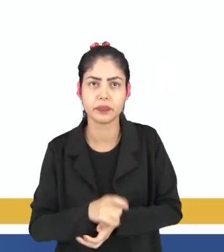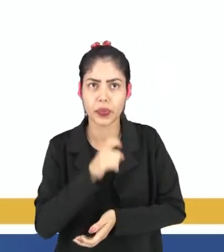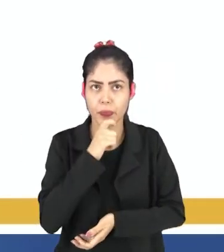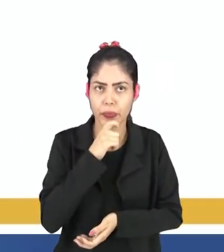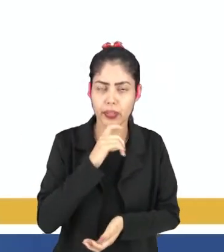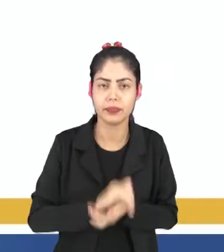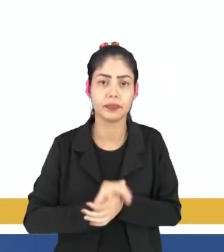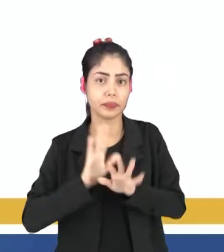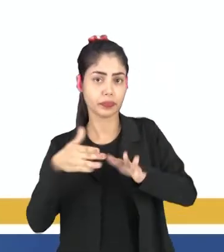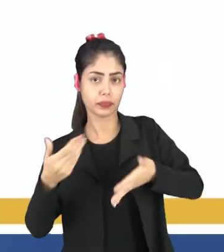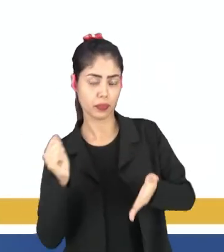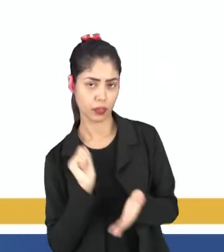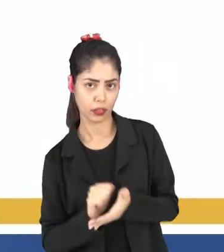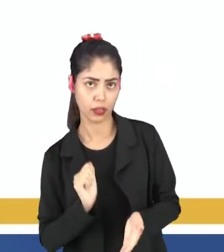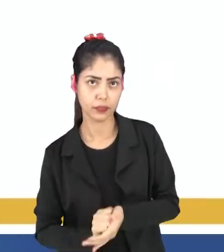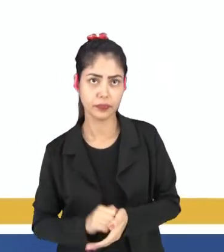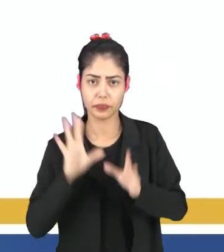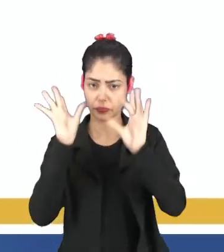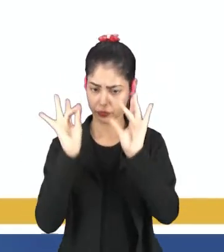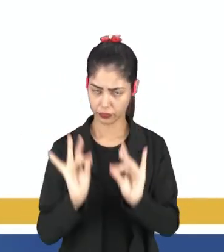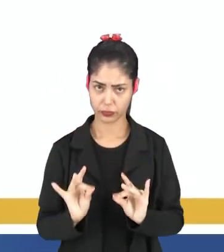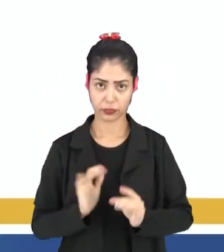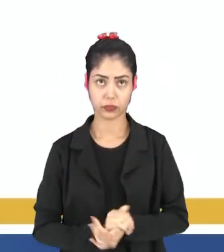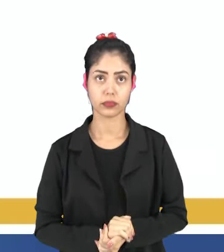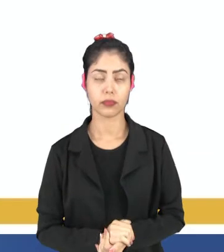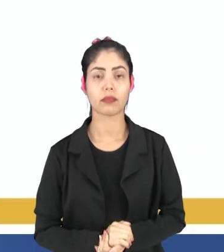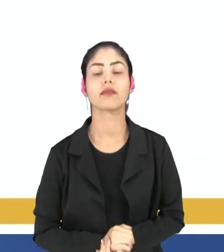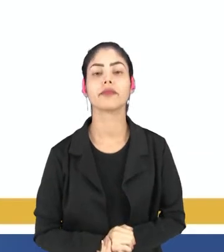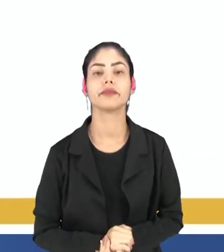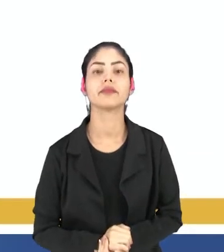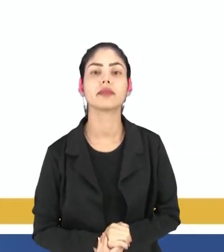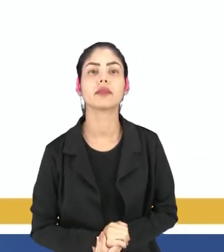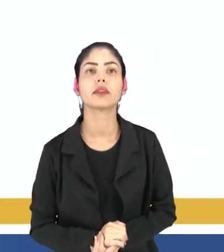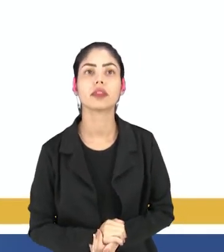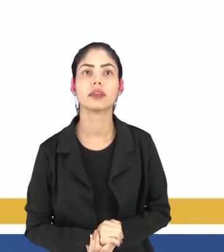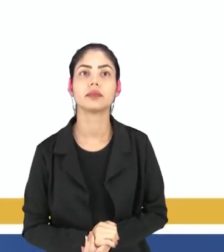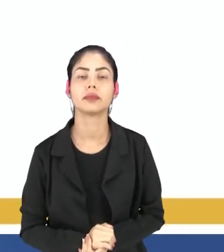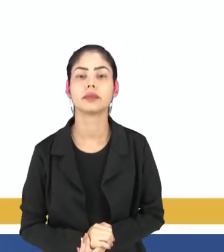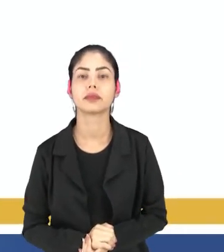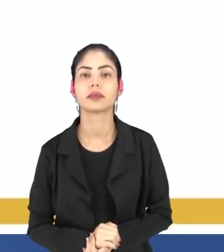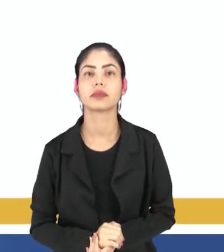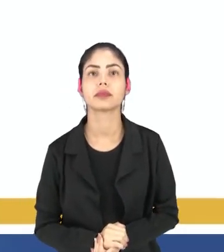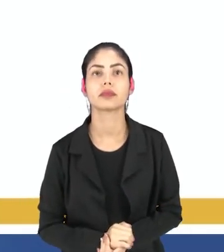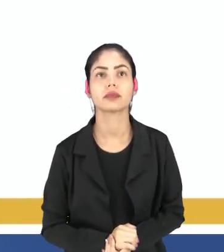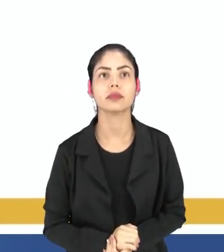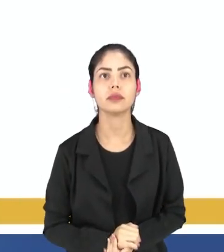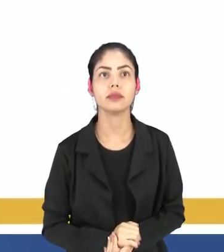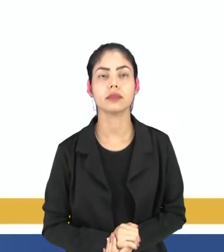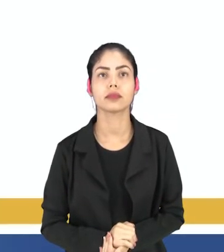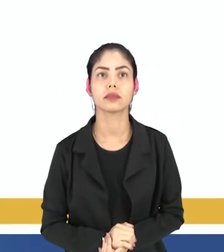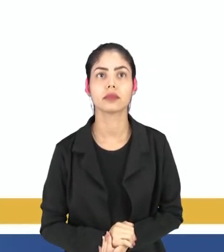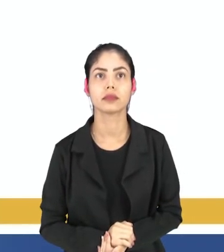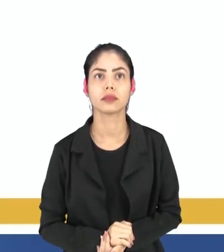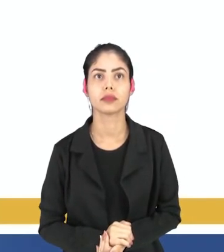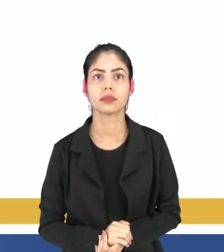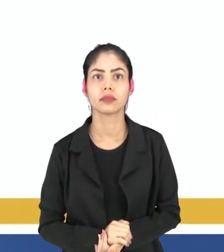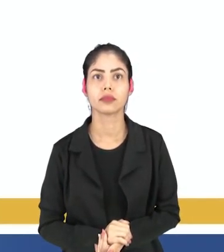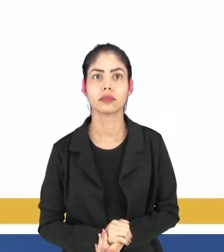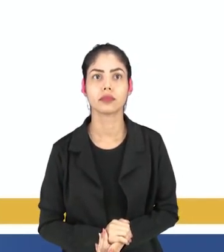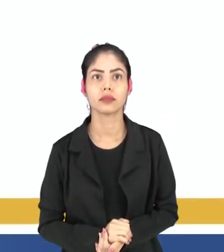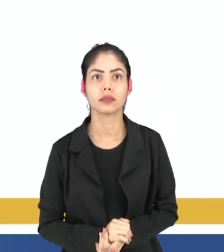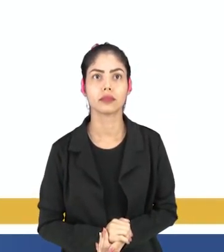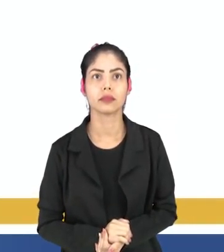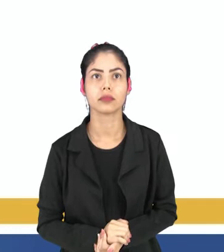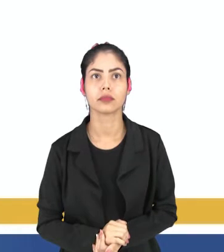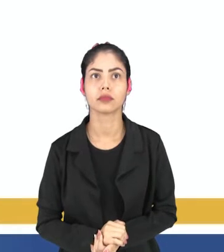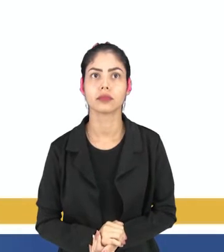do congelamento, da desidratação, tá? Façam a correlação de forma correta. Vamos lá? Eu tenho aí, ó,